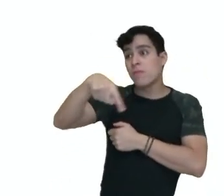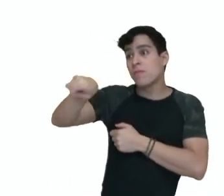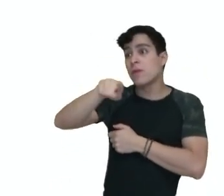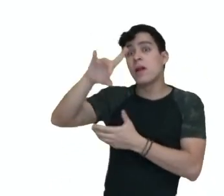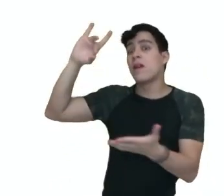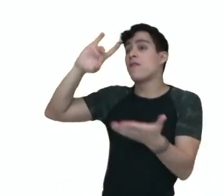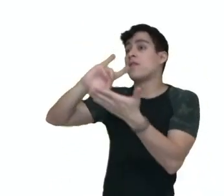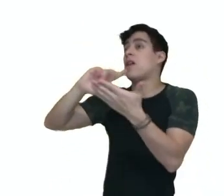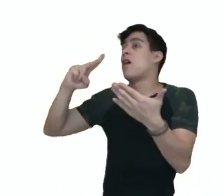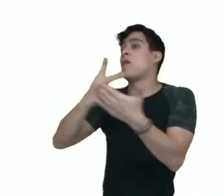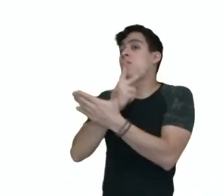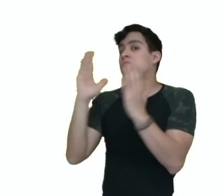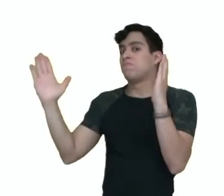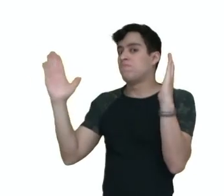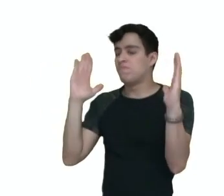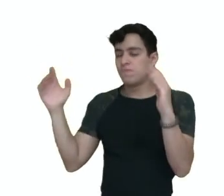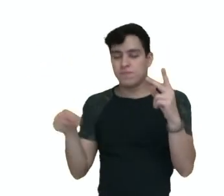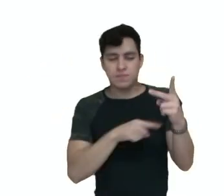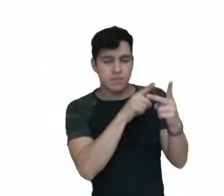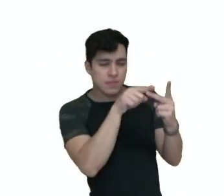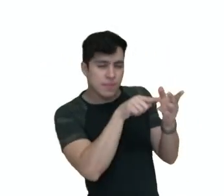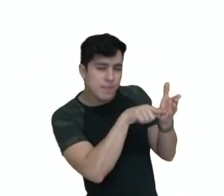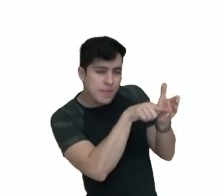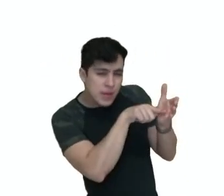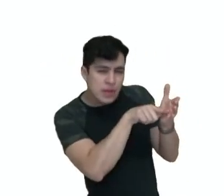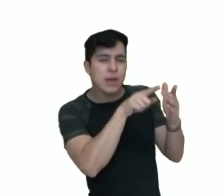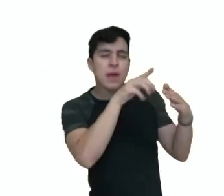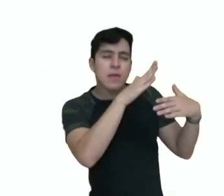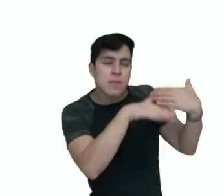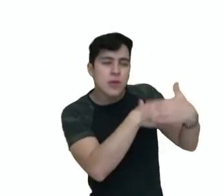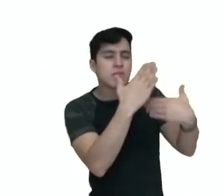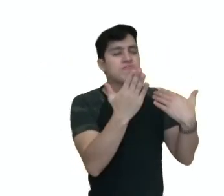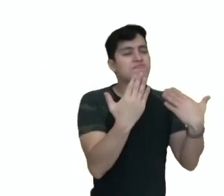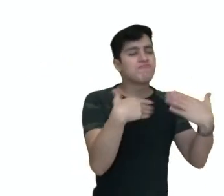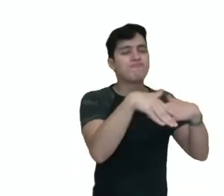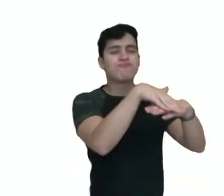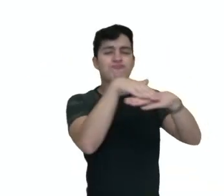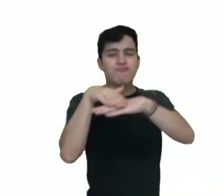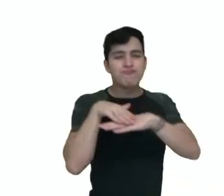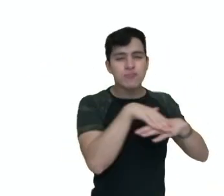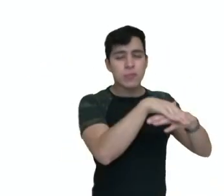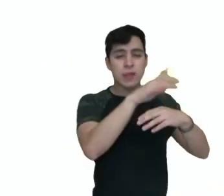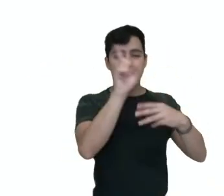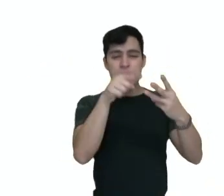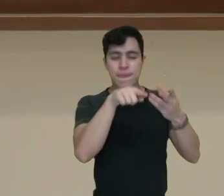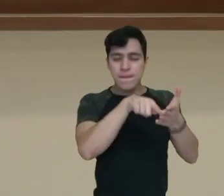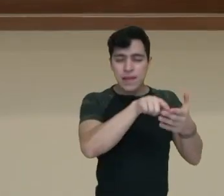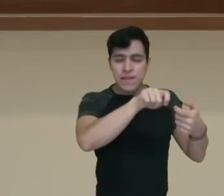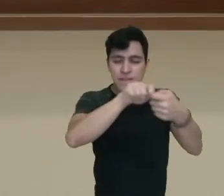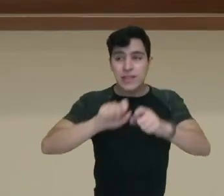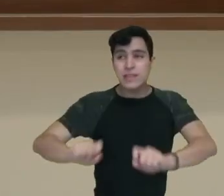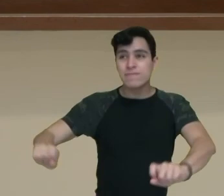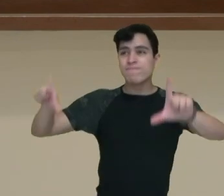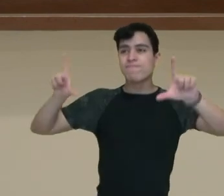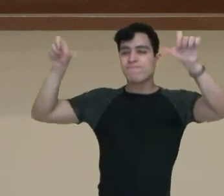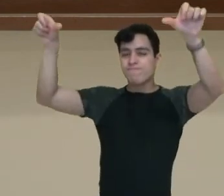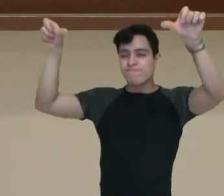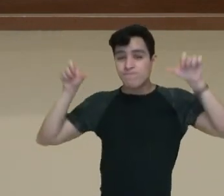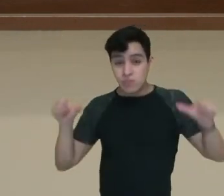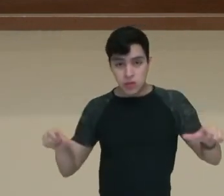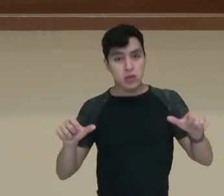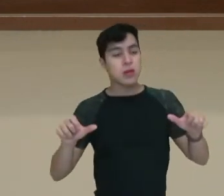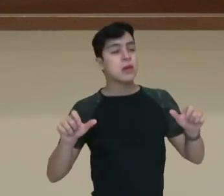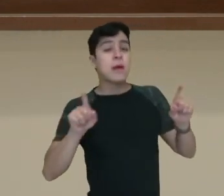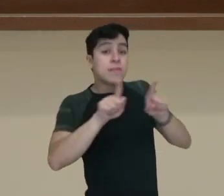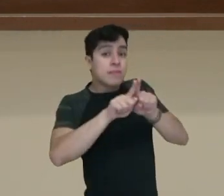na aula. Pesquisar e promover um momento de diálogo. Pesquisar e confeccionar cartazes. Tudo deve ser